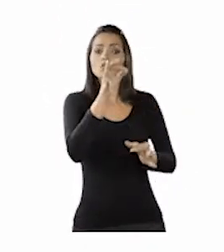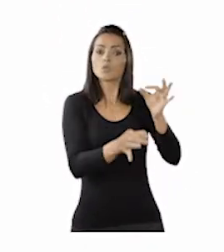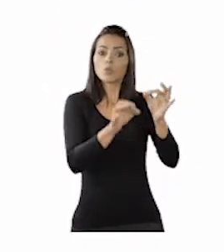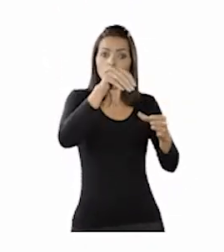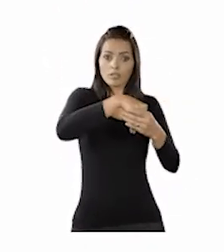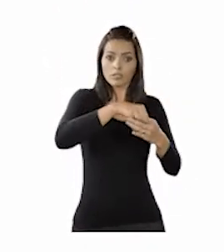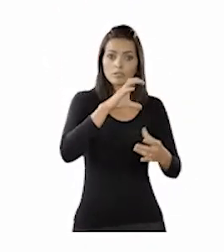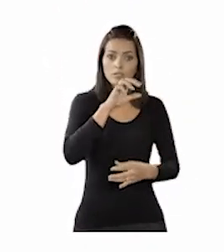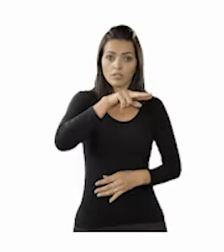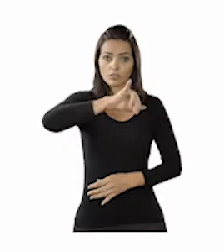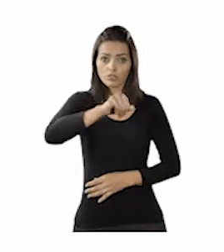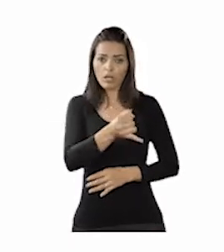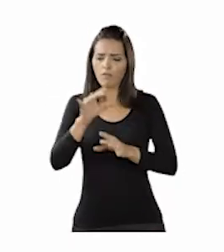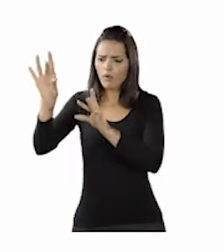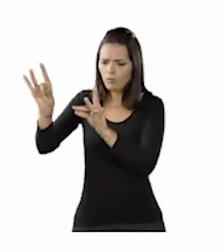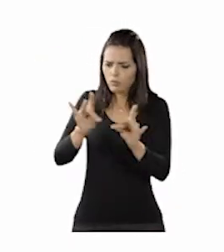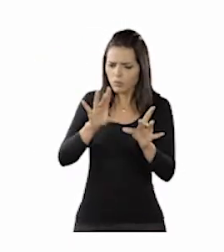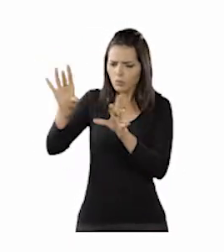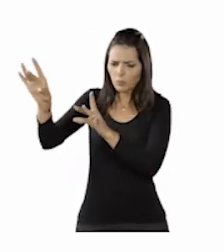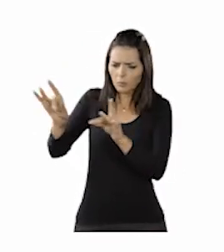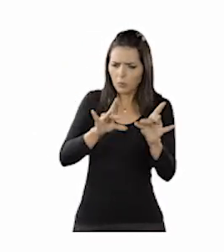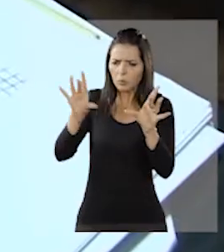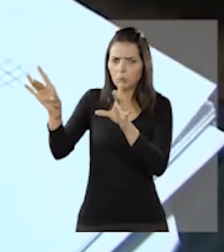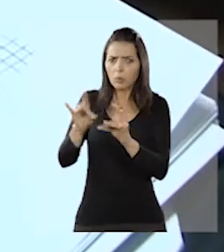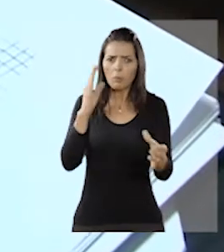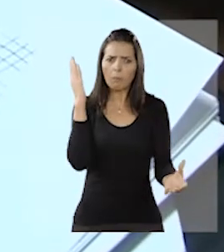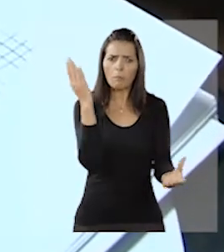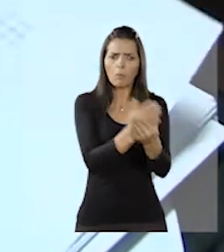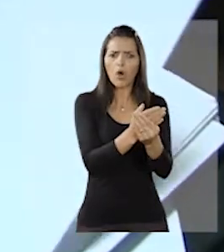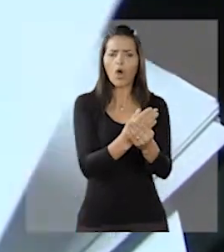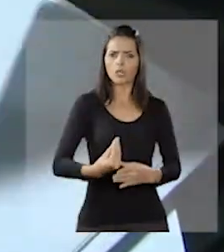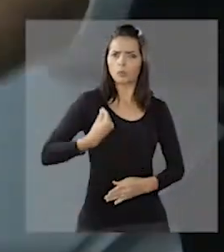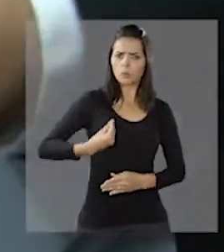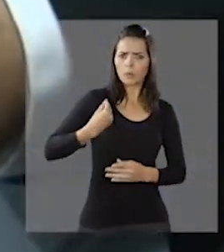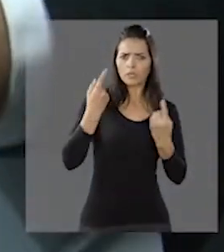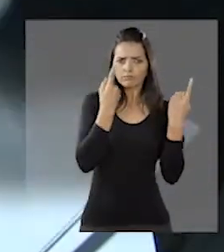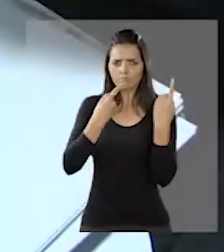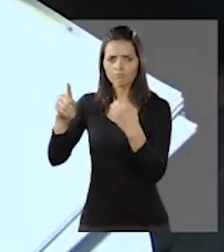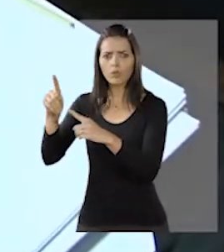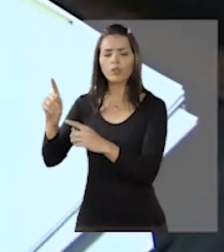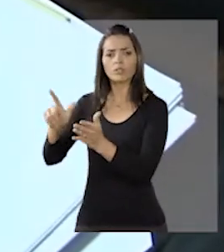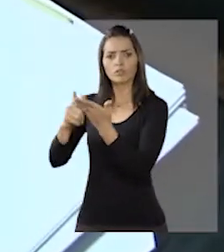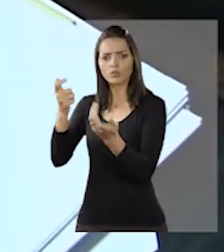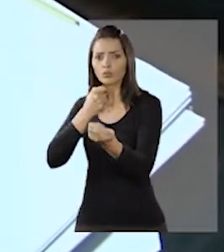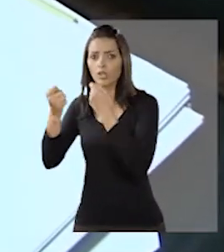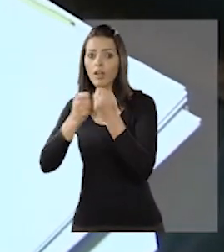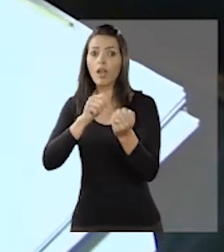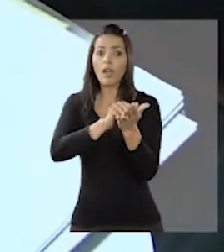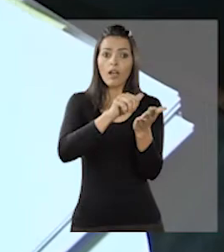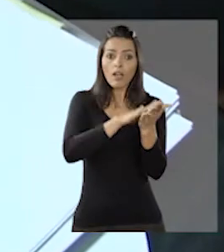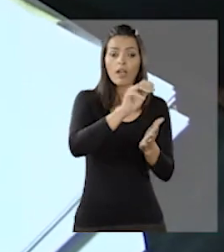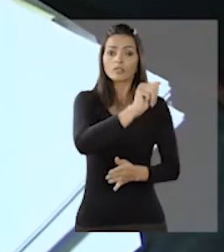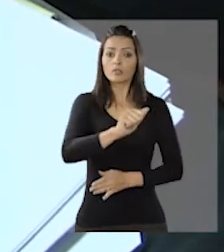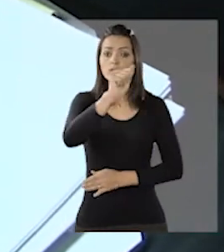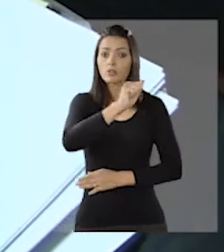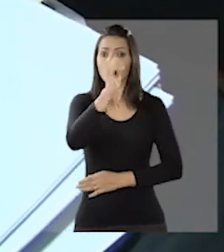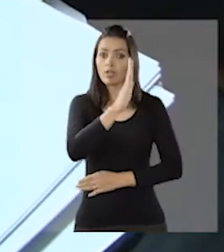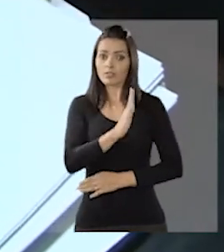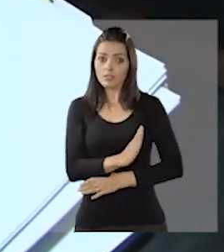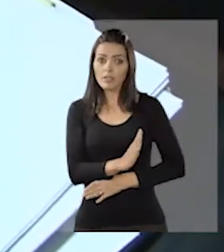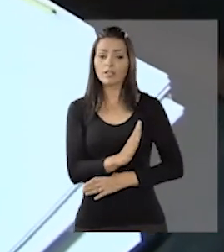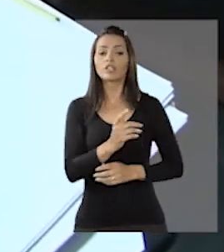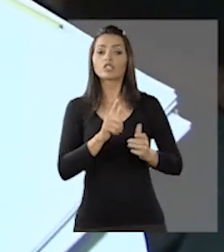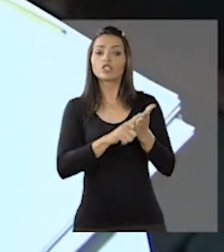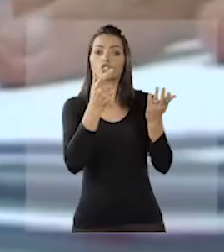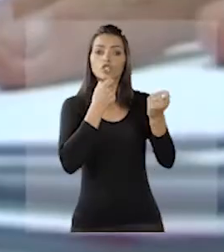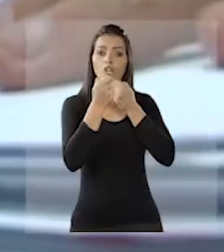de Pesquisas Judiciárias do CNJ, que reuniu informações de processos existentes em cadastros das Associações